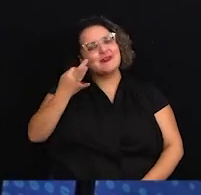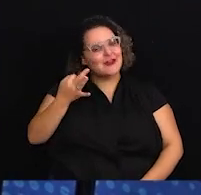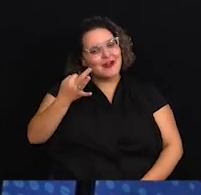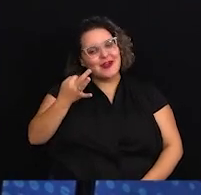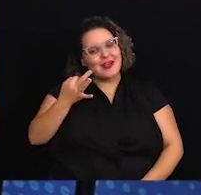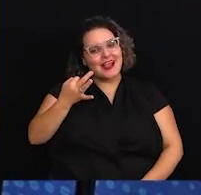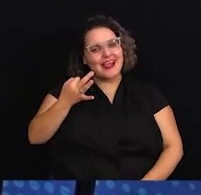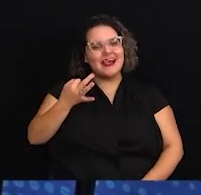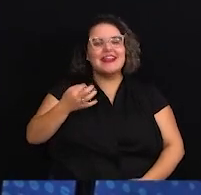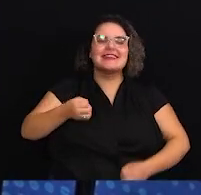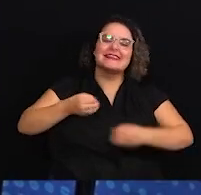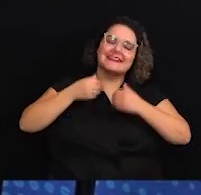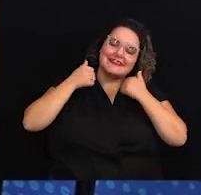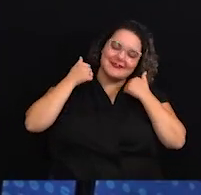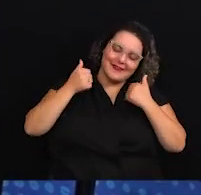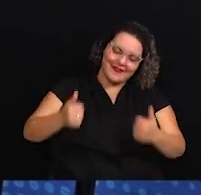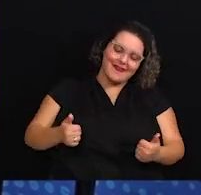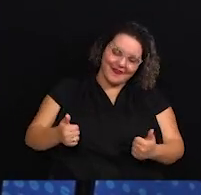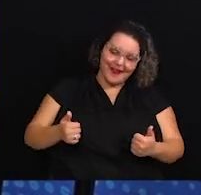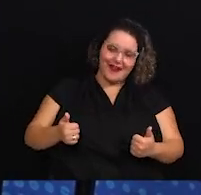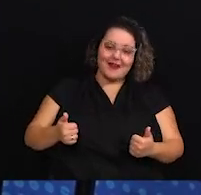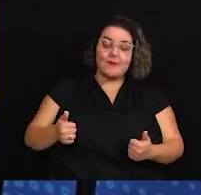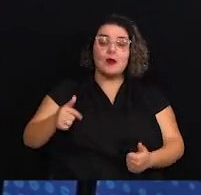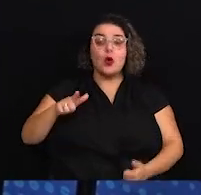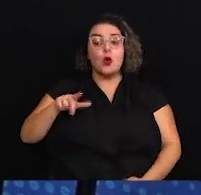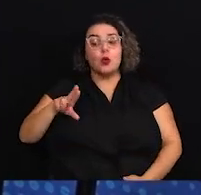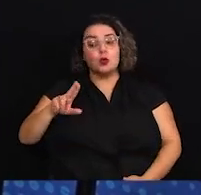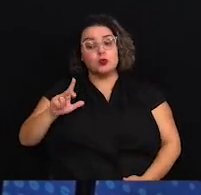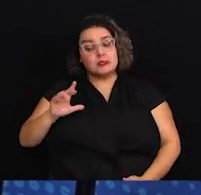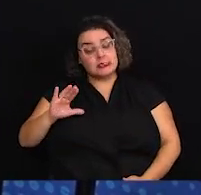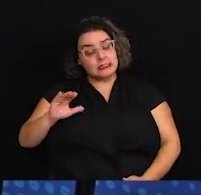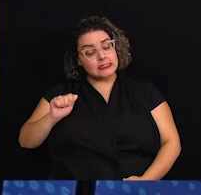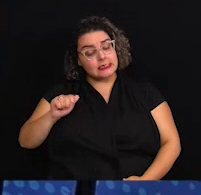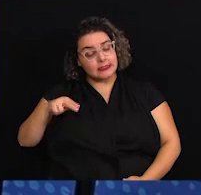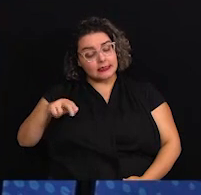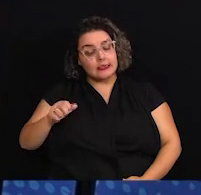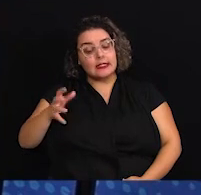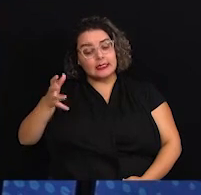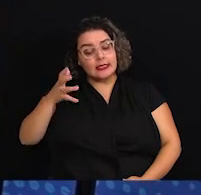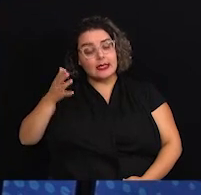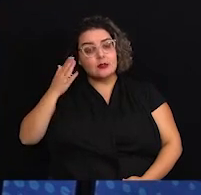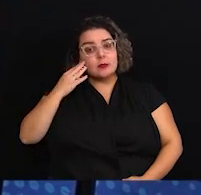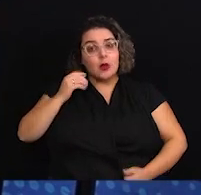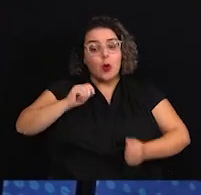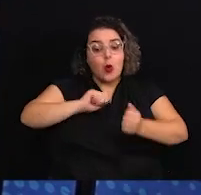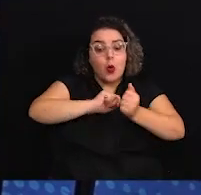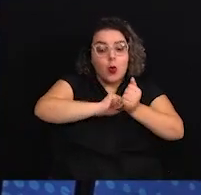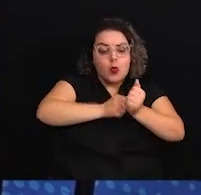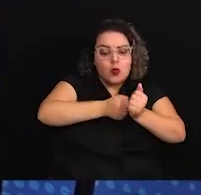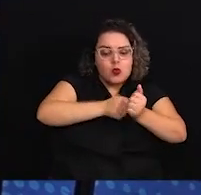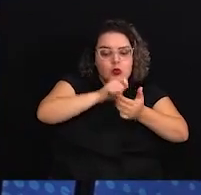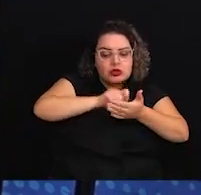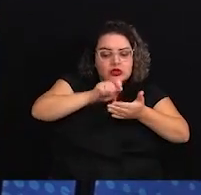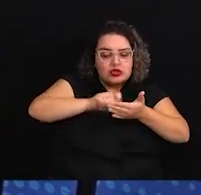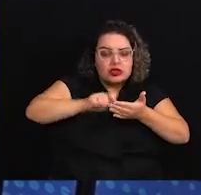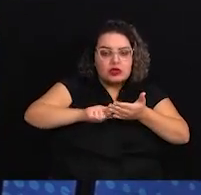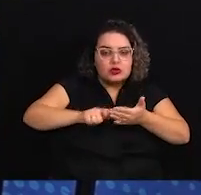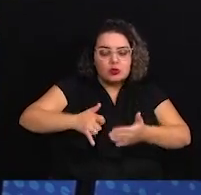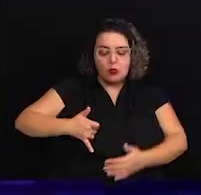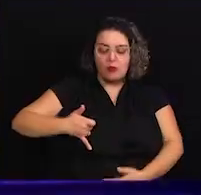Tudo bem, tudo ótimo. Tudo jóia. Luciana, eu quero saber do seu livro, O Diário de um